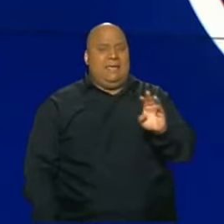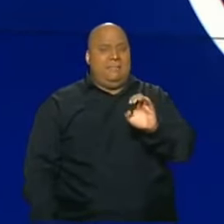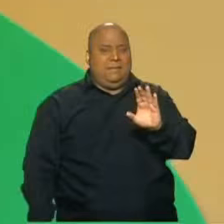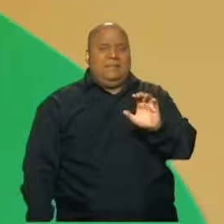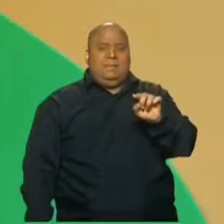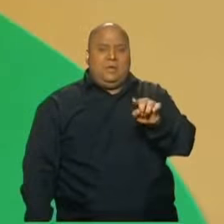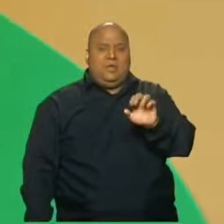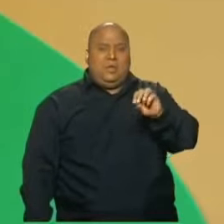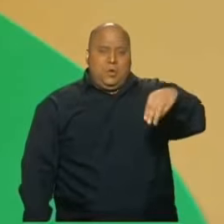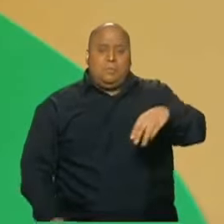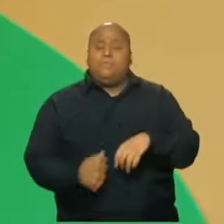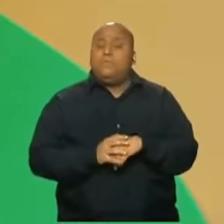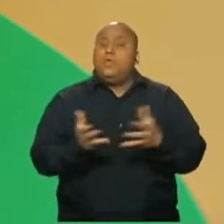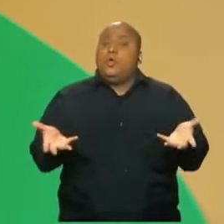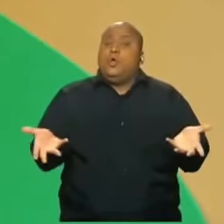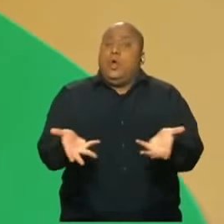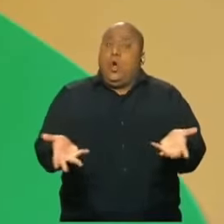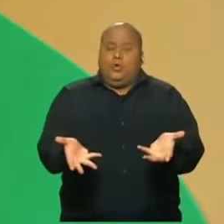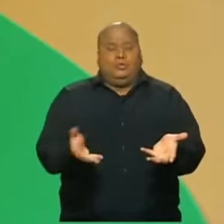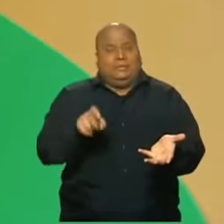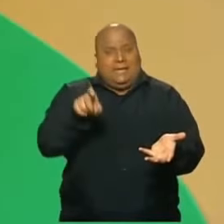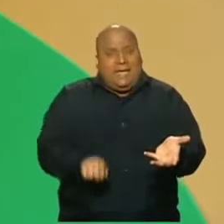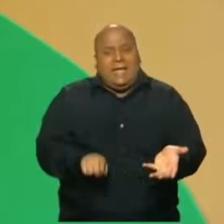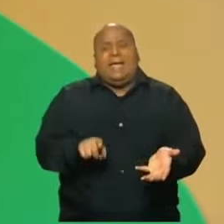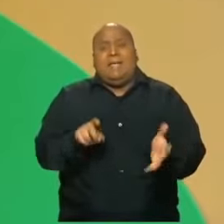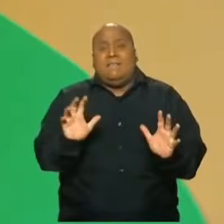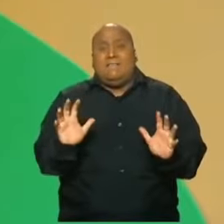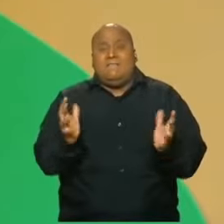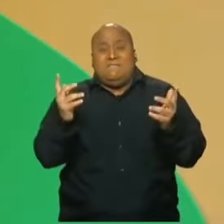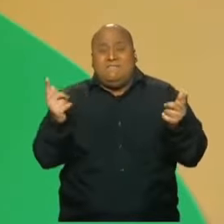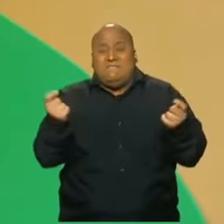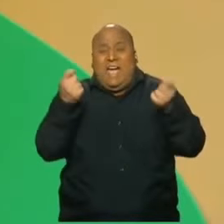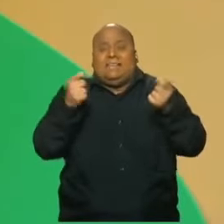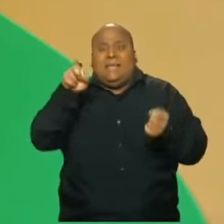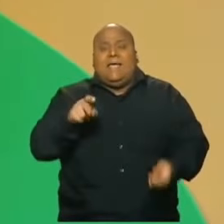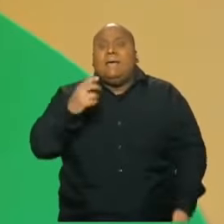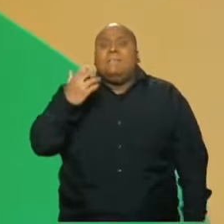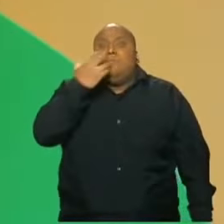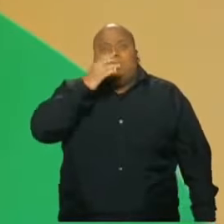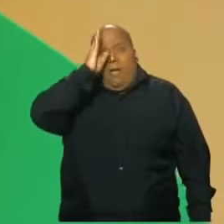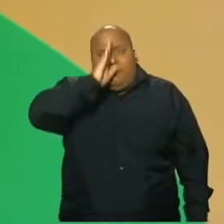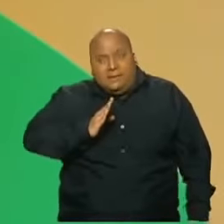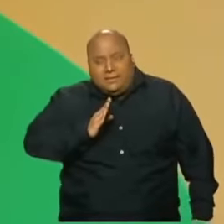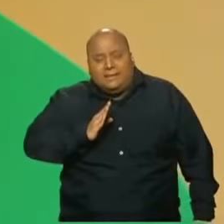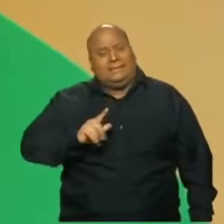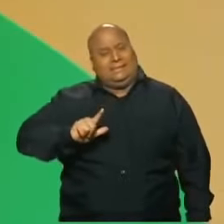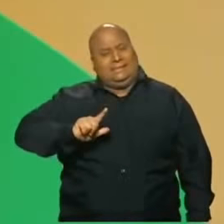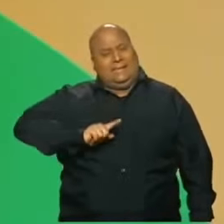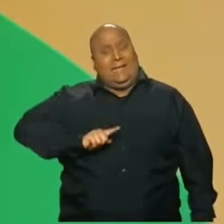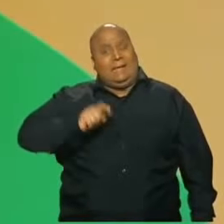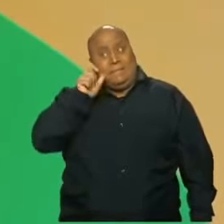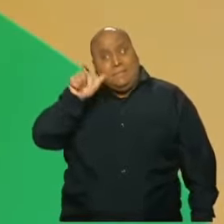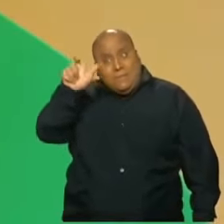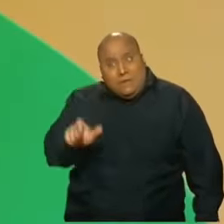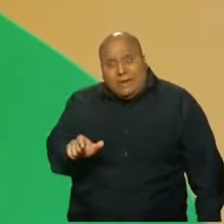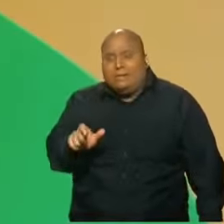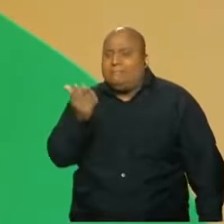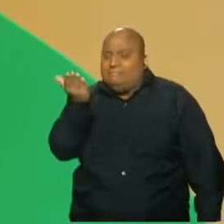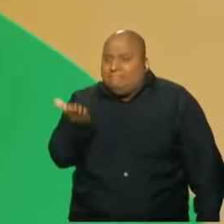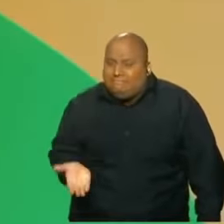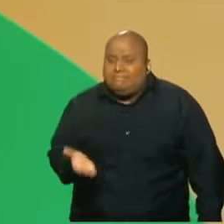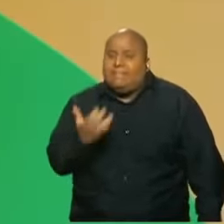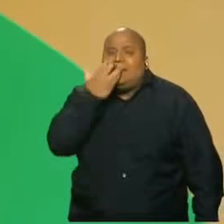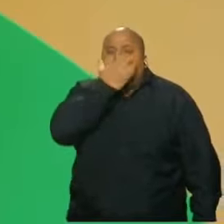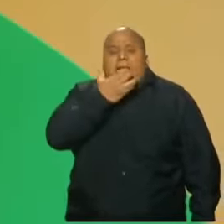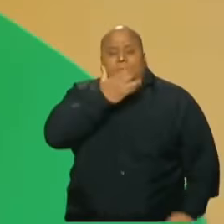radiomec.ebc.com.br. E hoje, aqui nesta nossa festa pela música brasileira, temos a instrumentista, compositora e